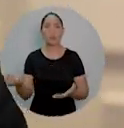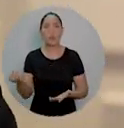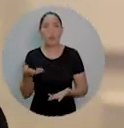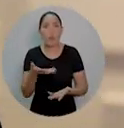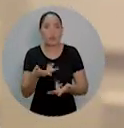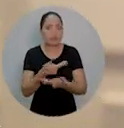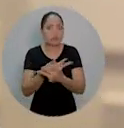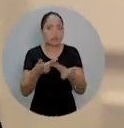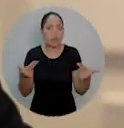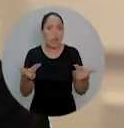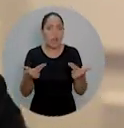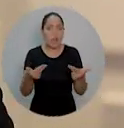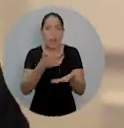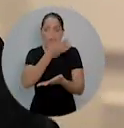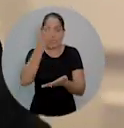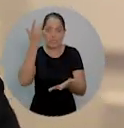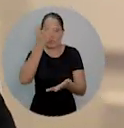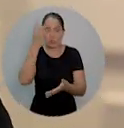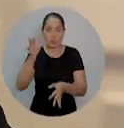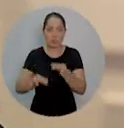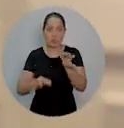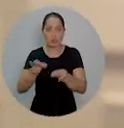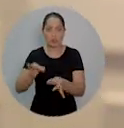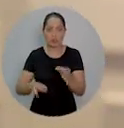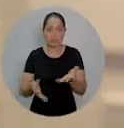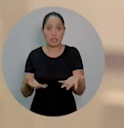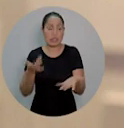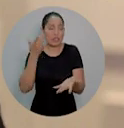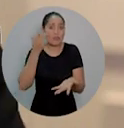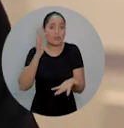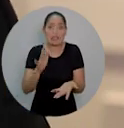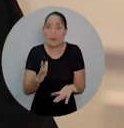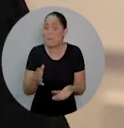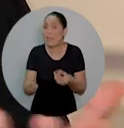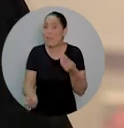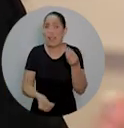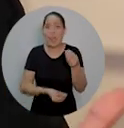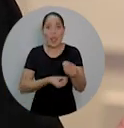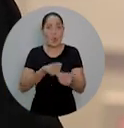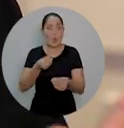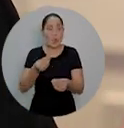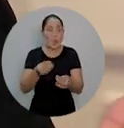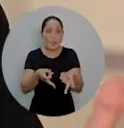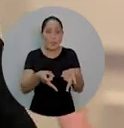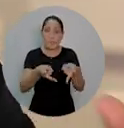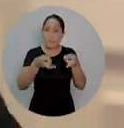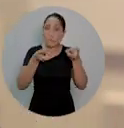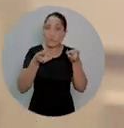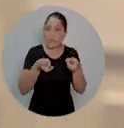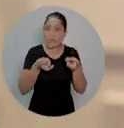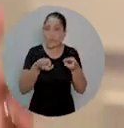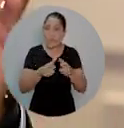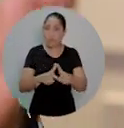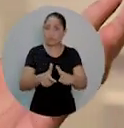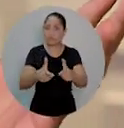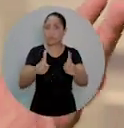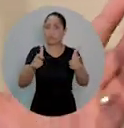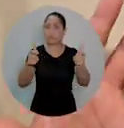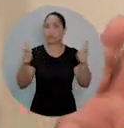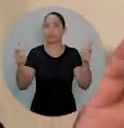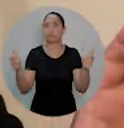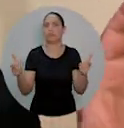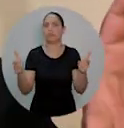juristas, nem mesmo as pessoas que estavam acostumadas com regulação de transporte tinha como evidenciar como essa coisa